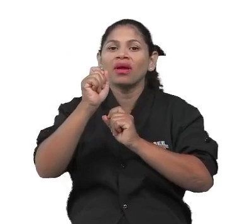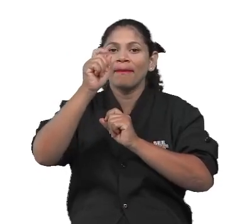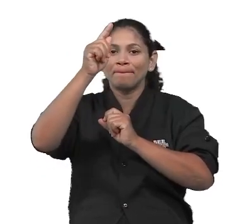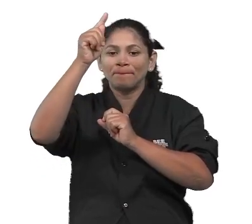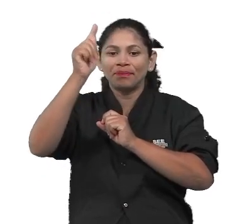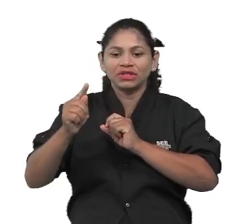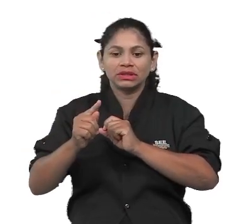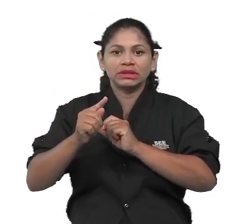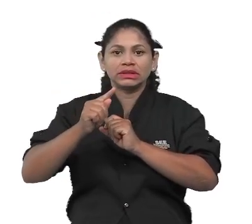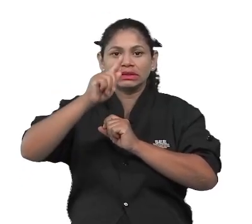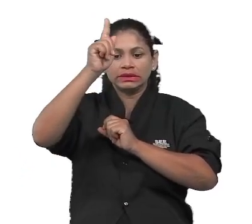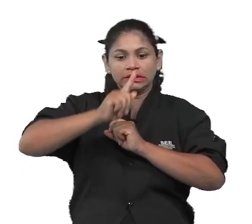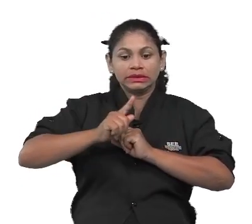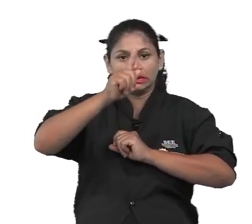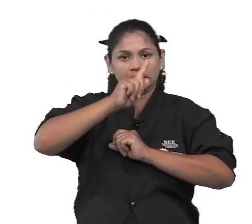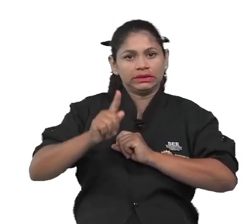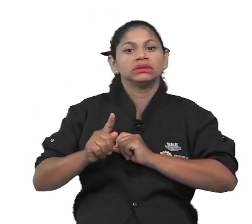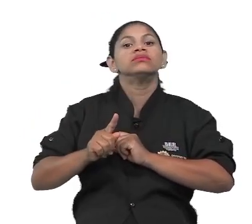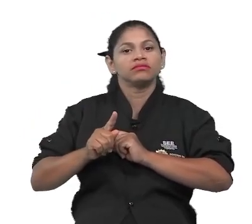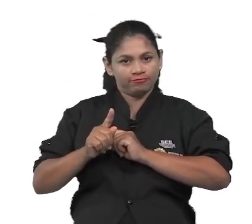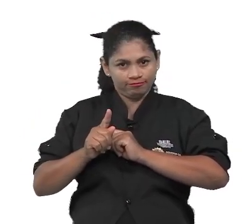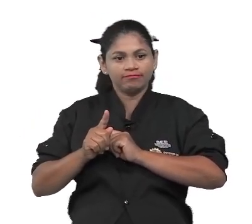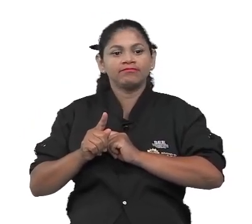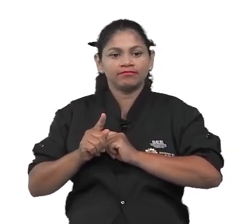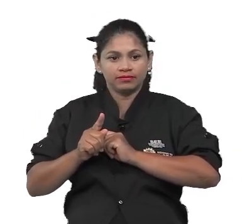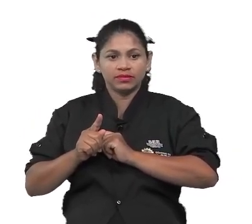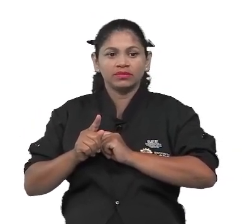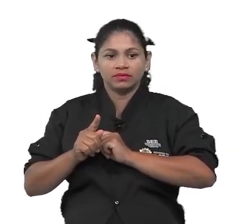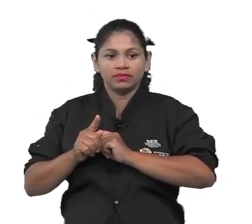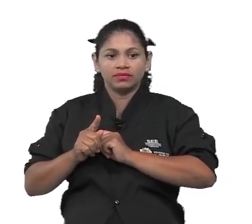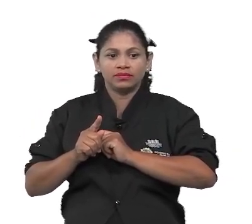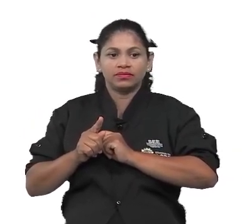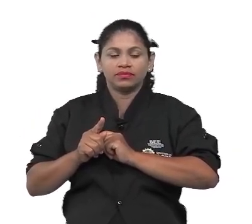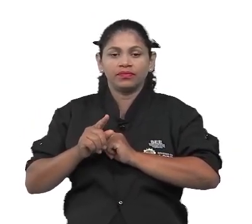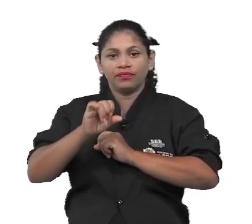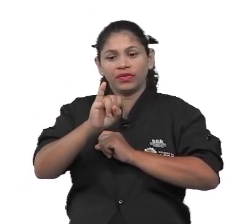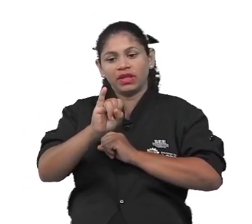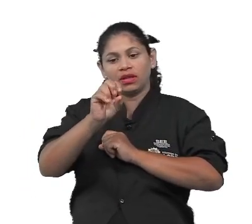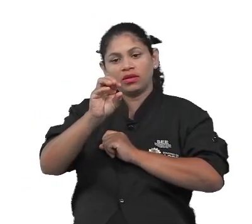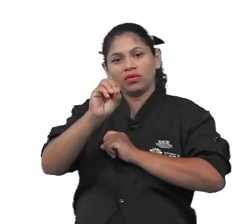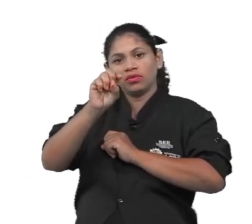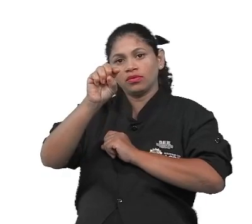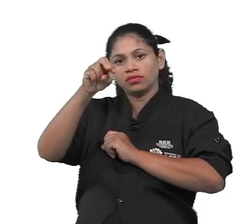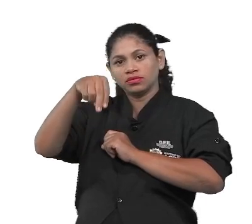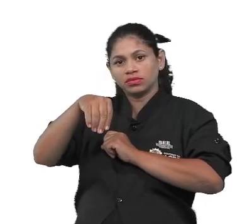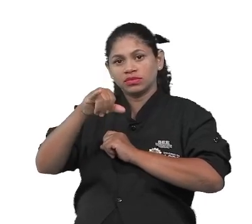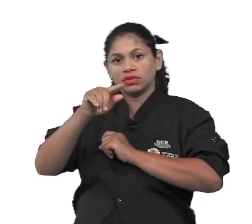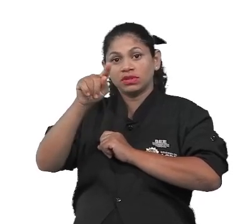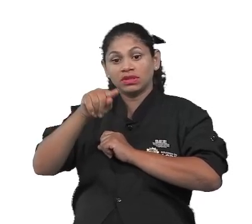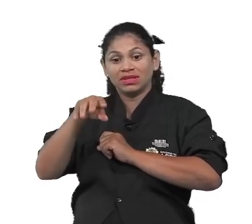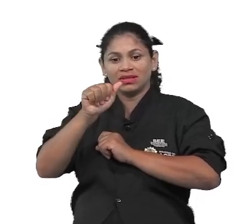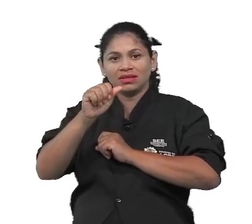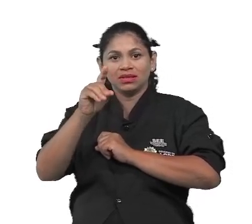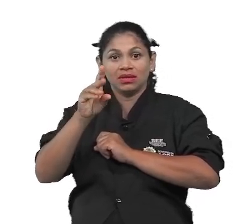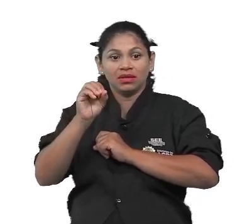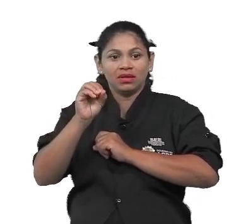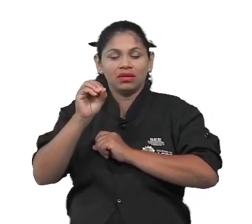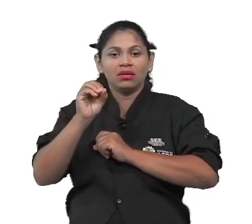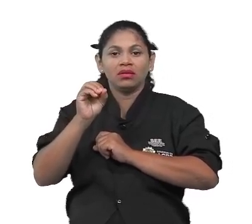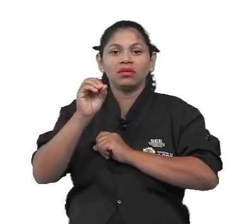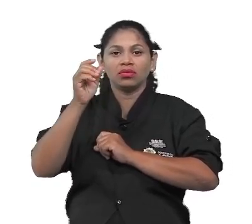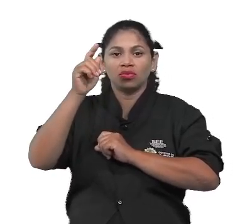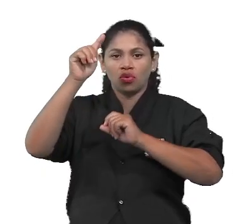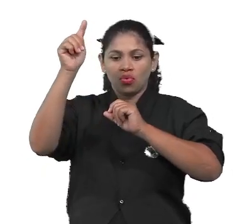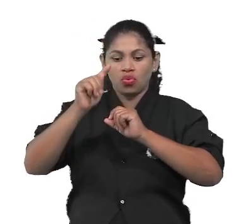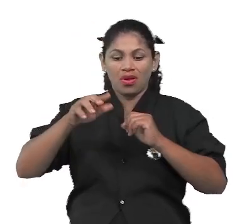né? Essa carga negativa vai formar aqui um canal de ar ionizado e vai sair ali da nuvem até a Terra.